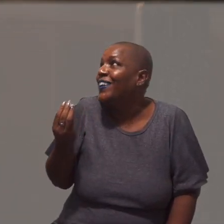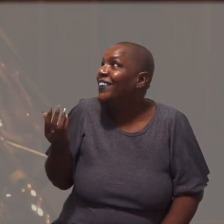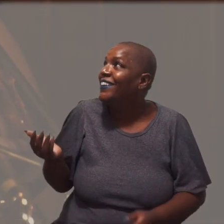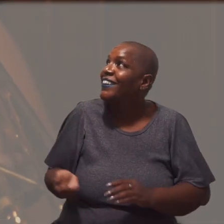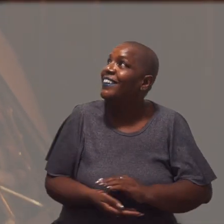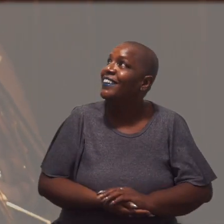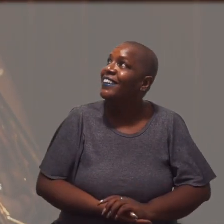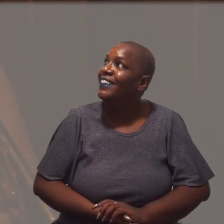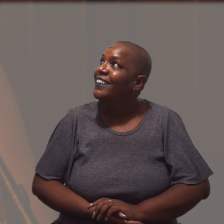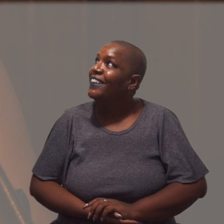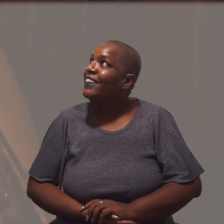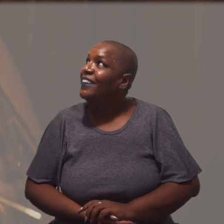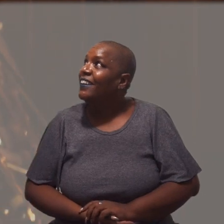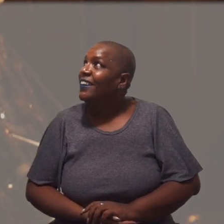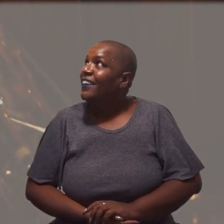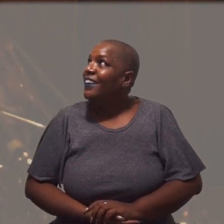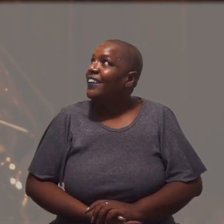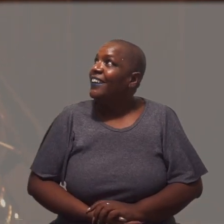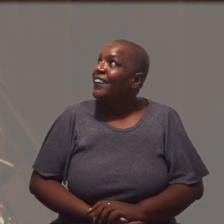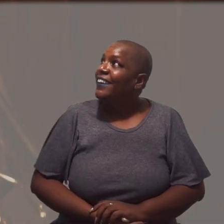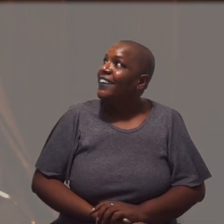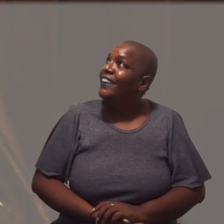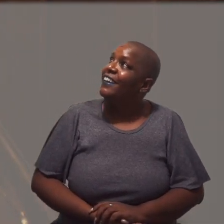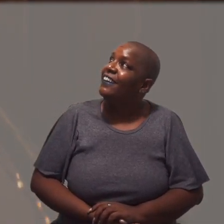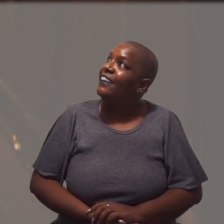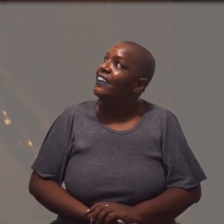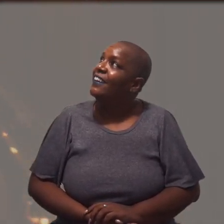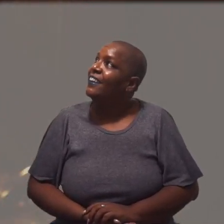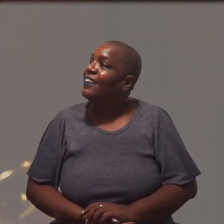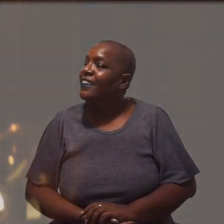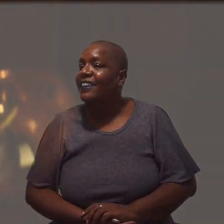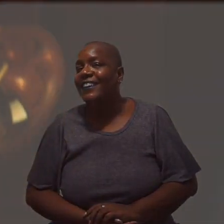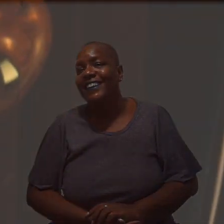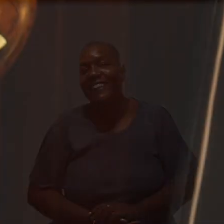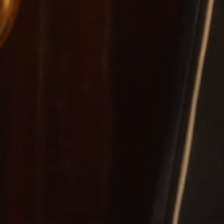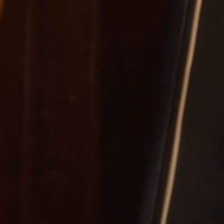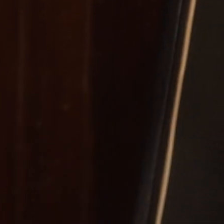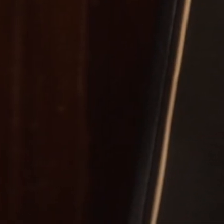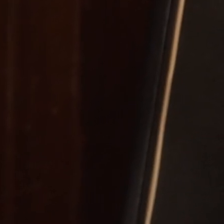Surge o título Live Recital.